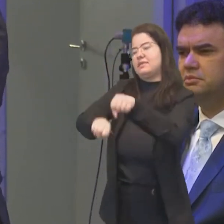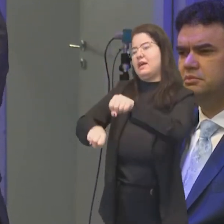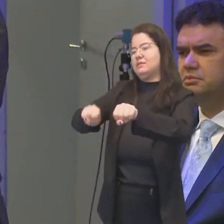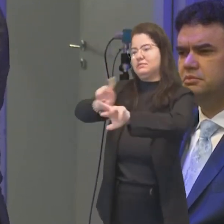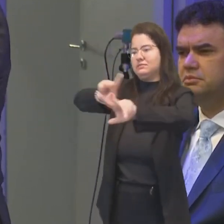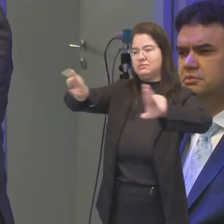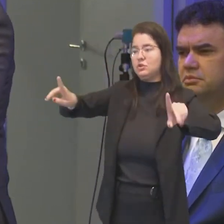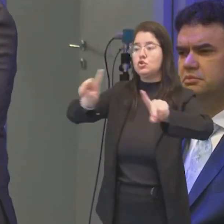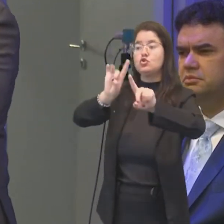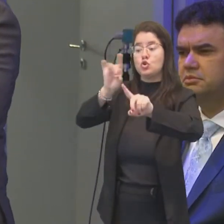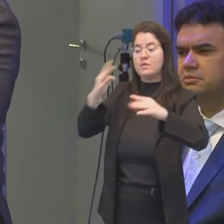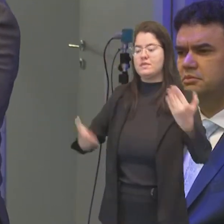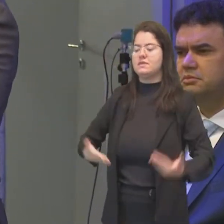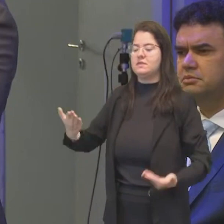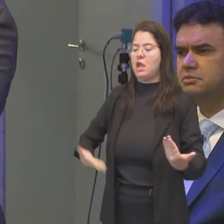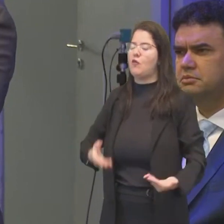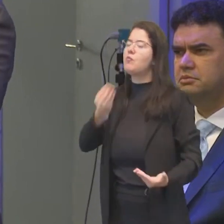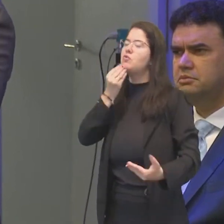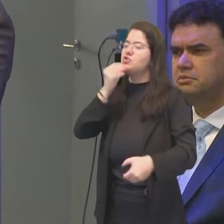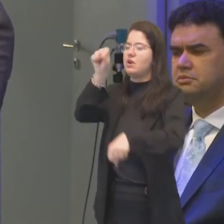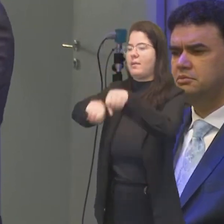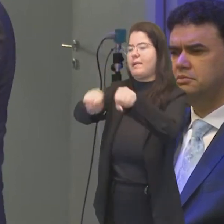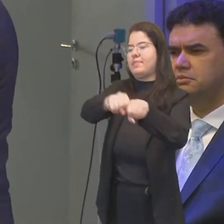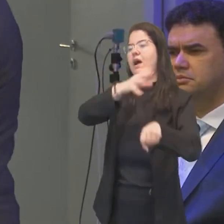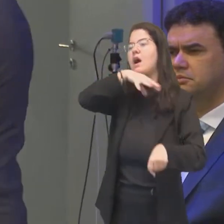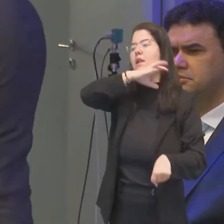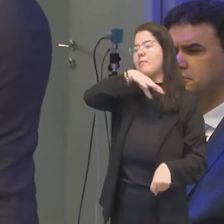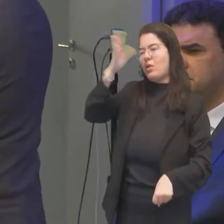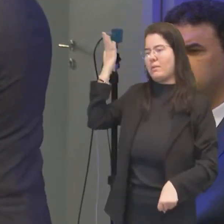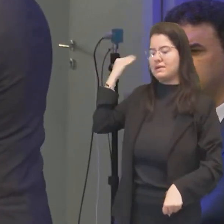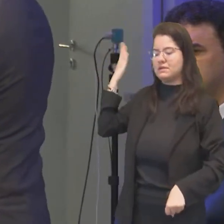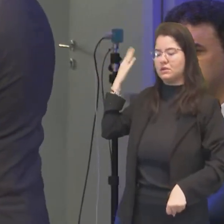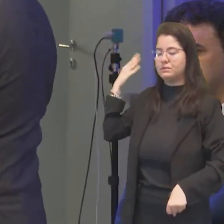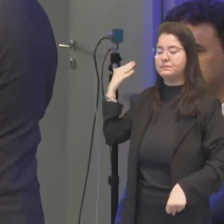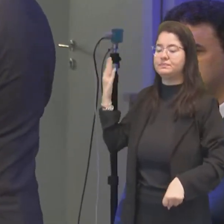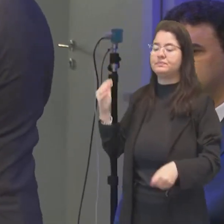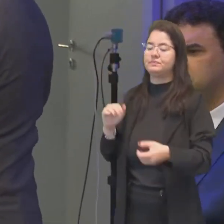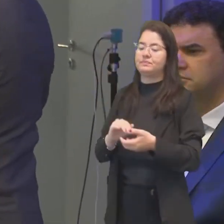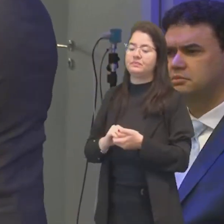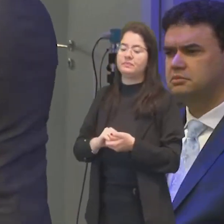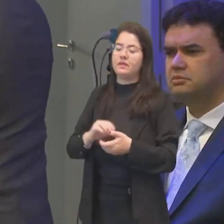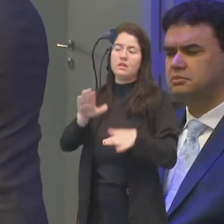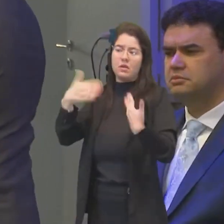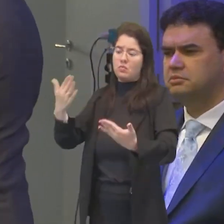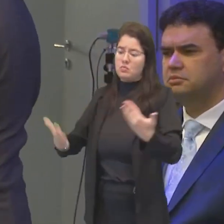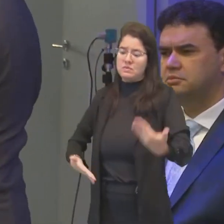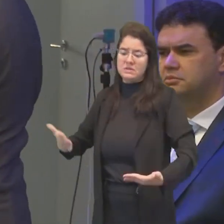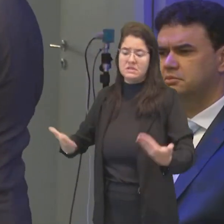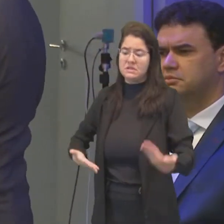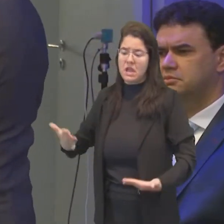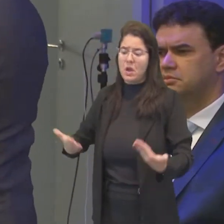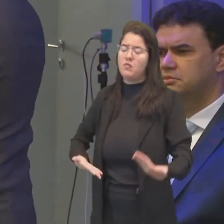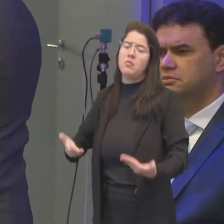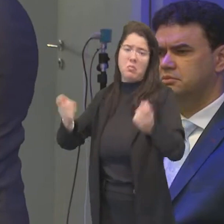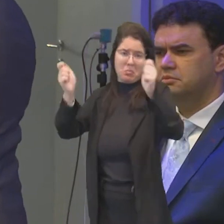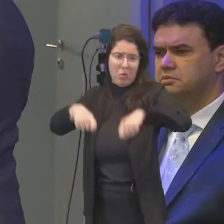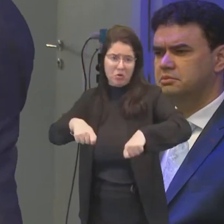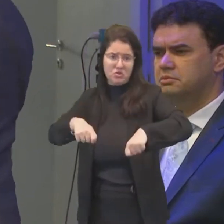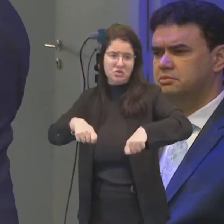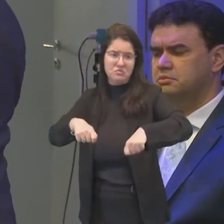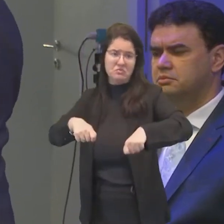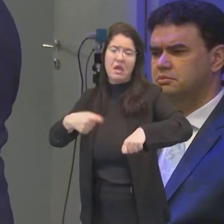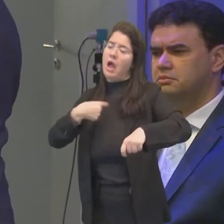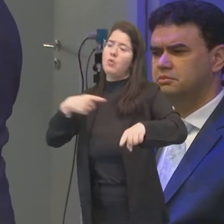Samuel sacrificava. Como se o sacerdote pode sacrificar, então também eu posso sacrificar. Eu aprendi.